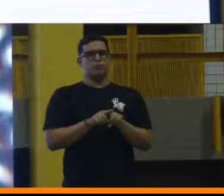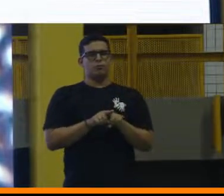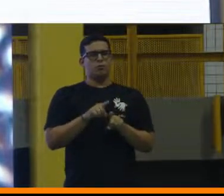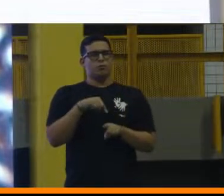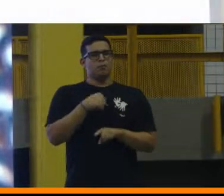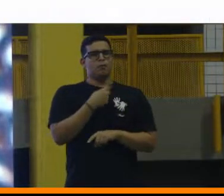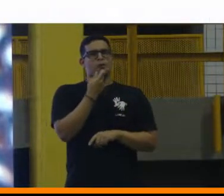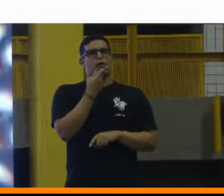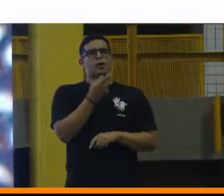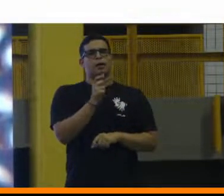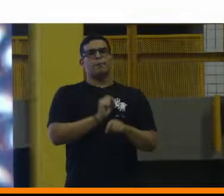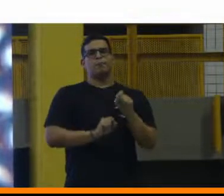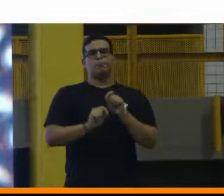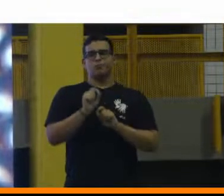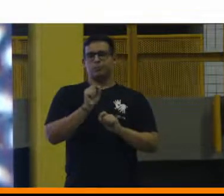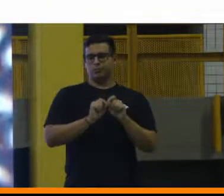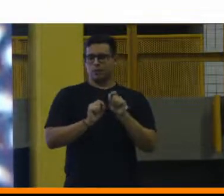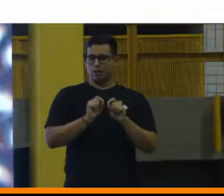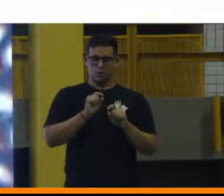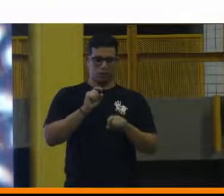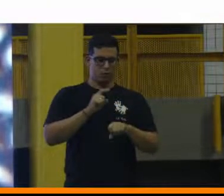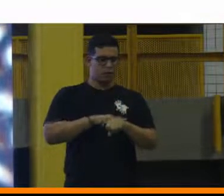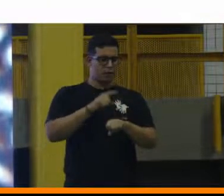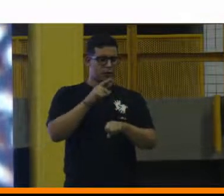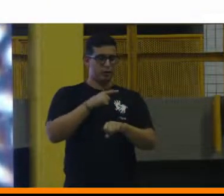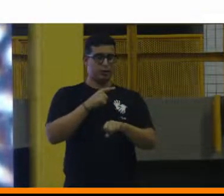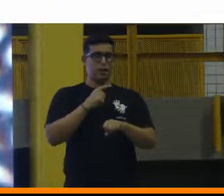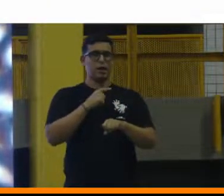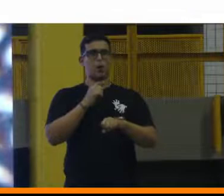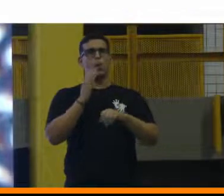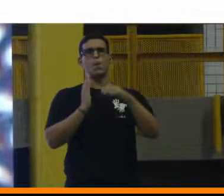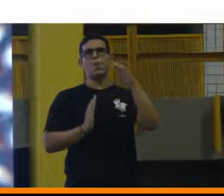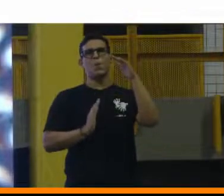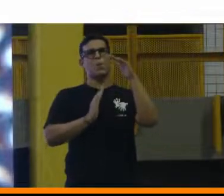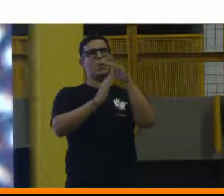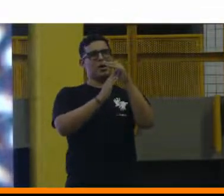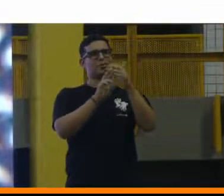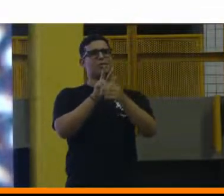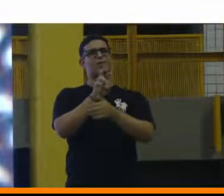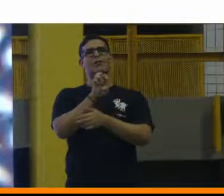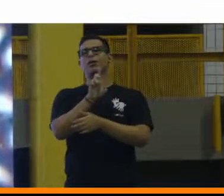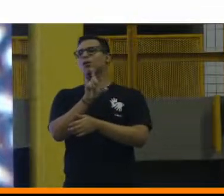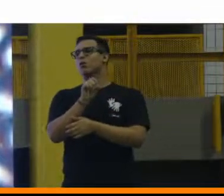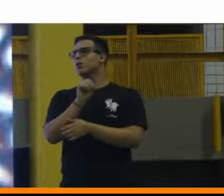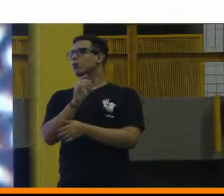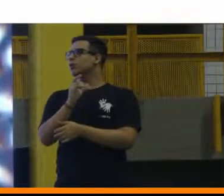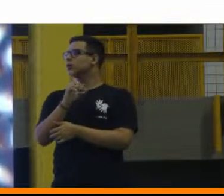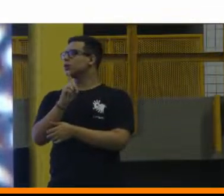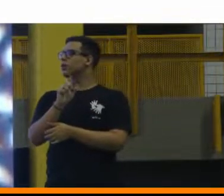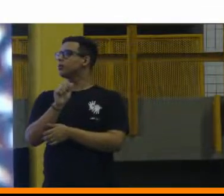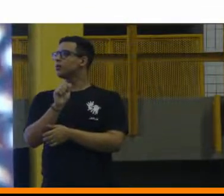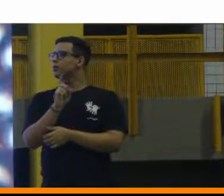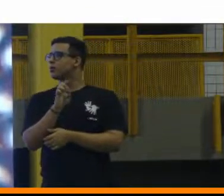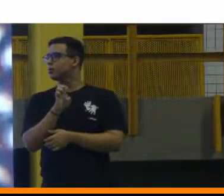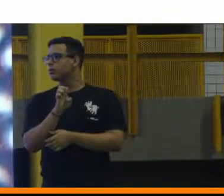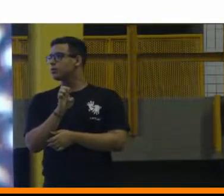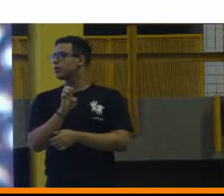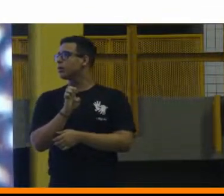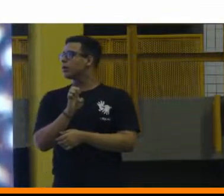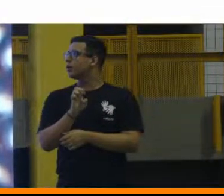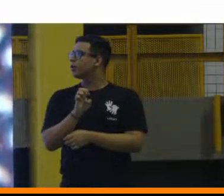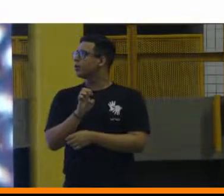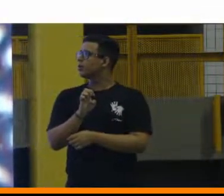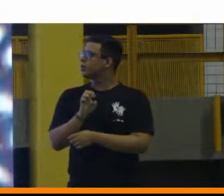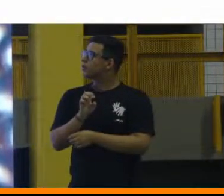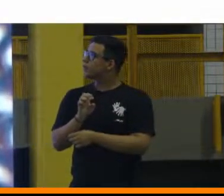quando ocorre ganho no valor da velocidade, o vetor aceleração tem o mesmo sentido da